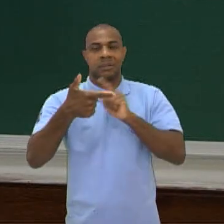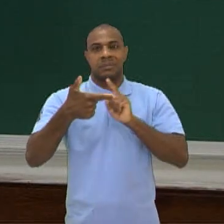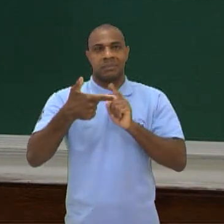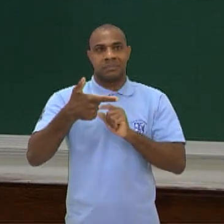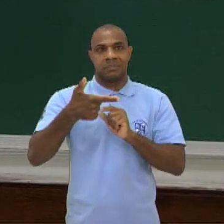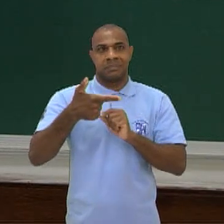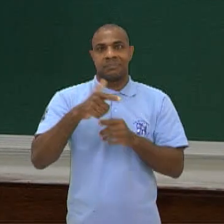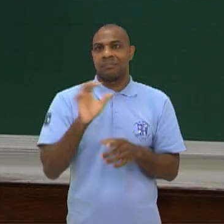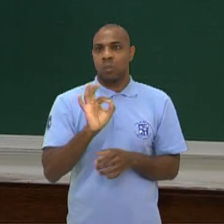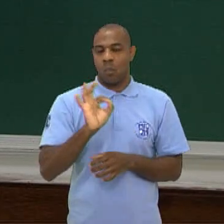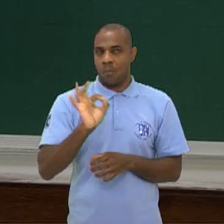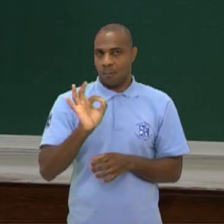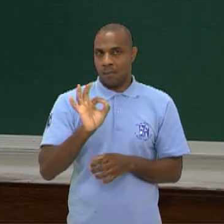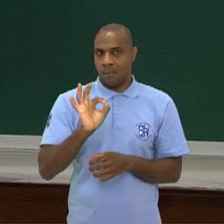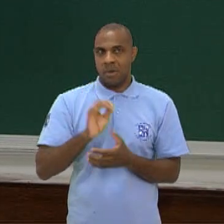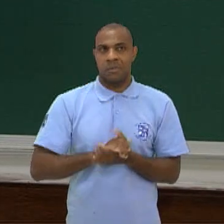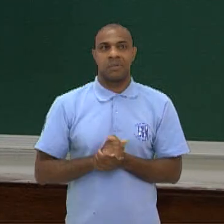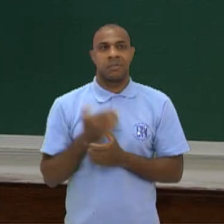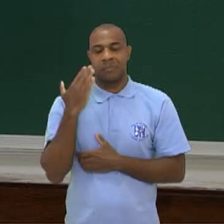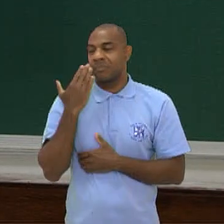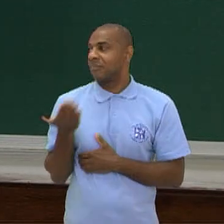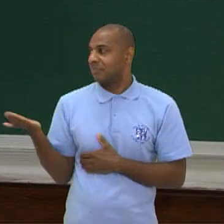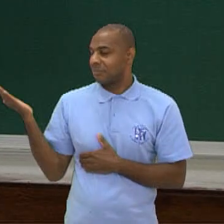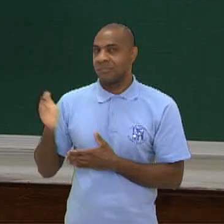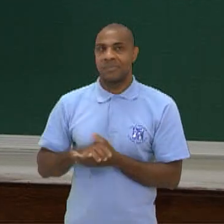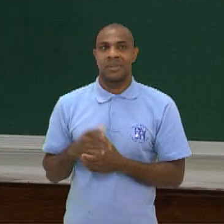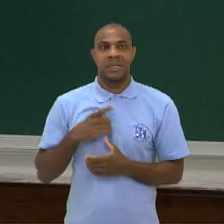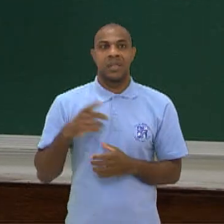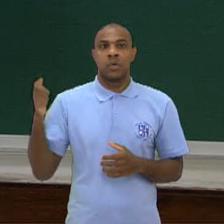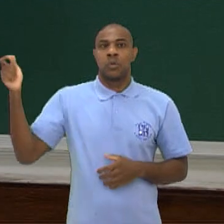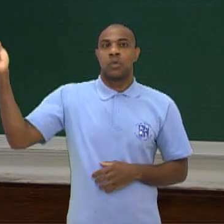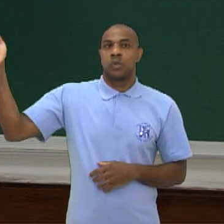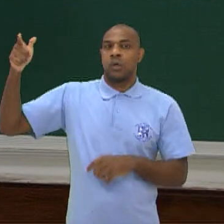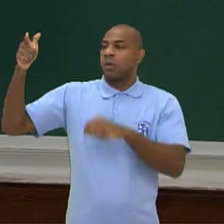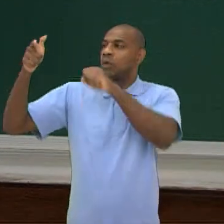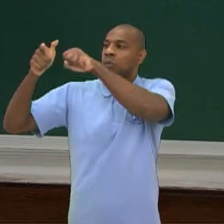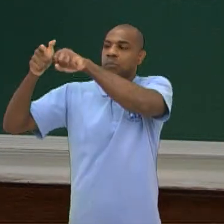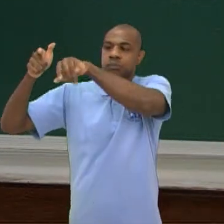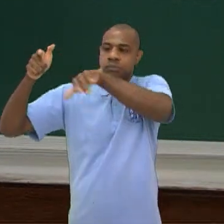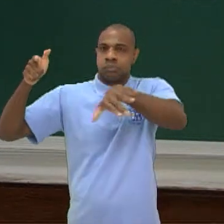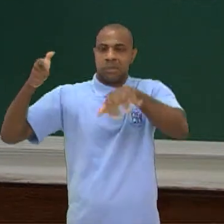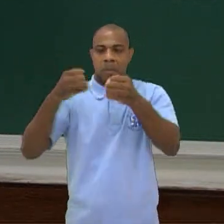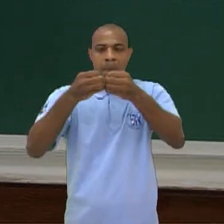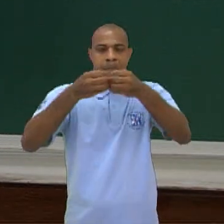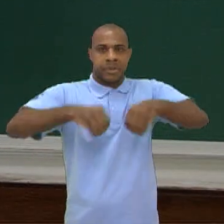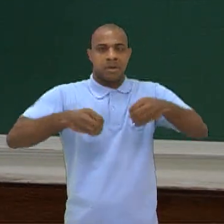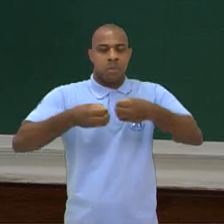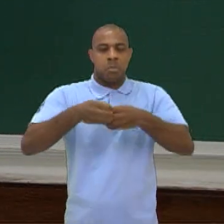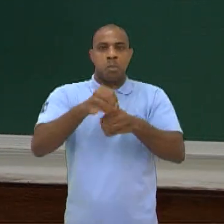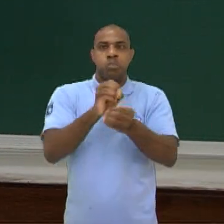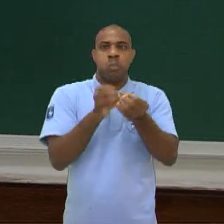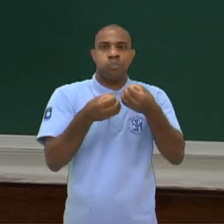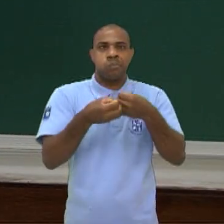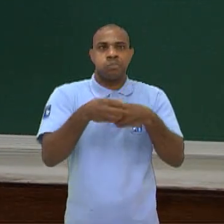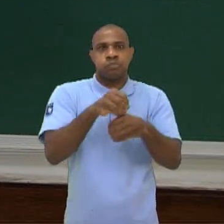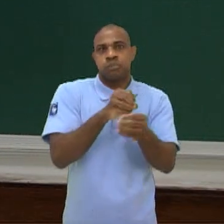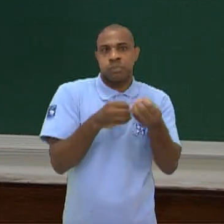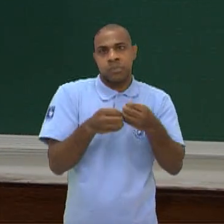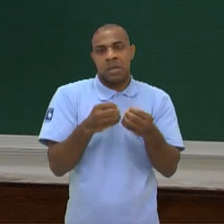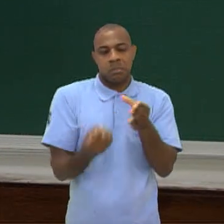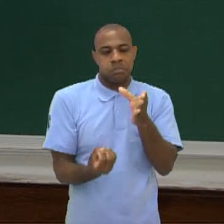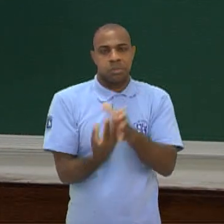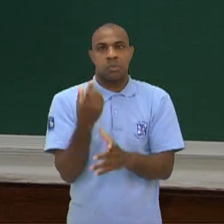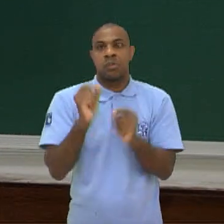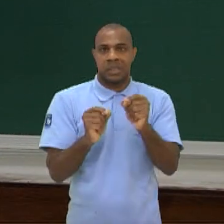planta. Então, olha só o que acontece. O sol, então a luz solar ali, ele quebra a molécula de água e forma, então, o oxigênio da